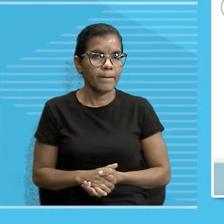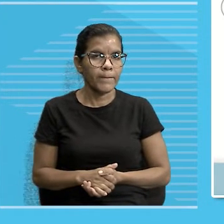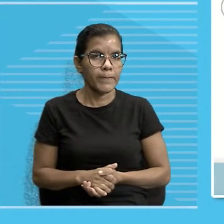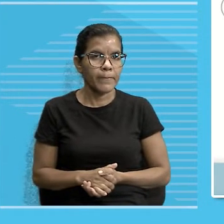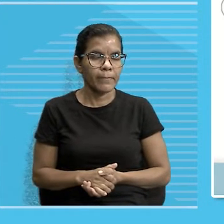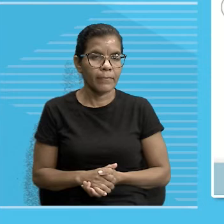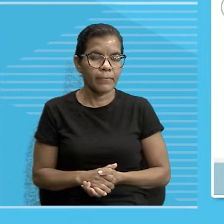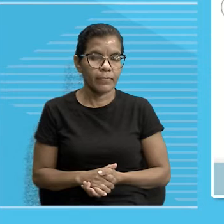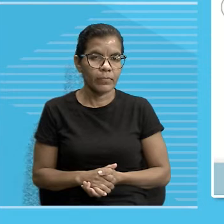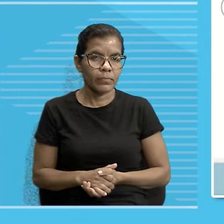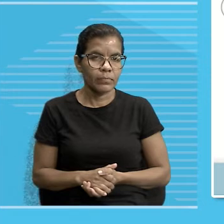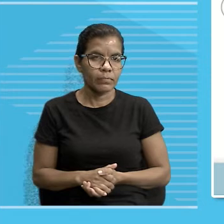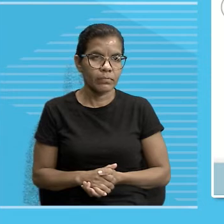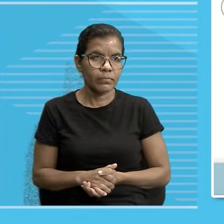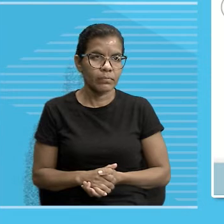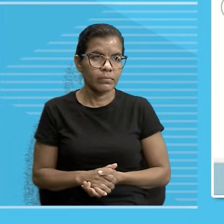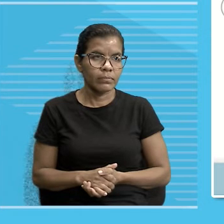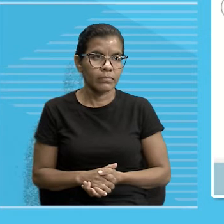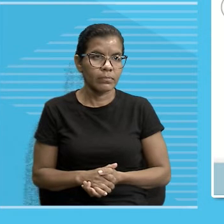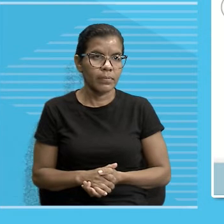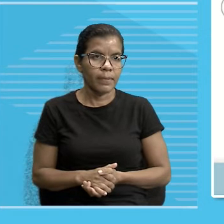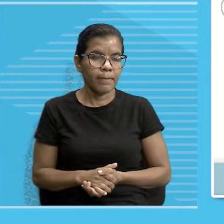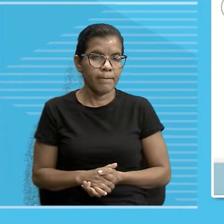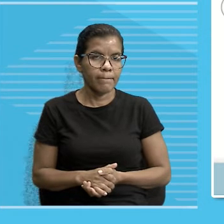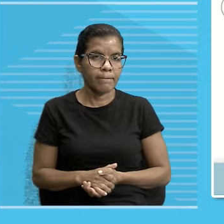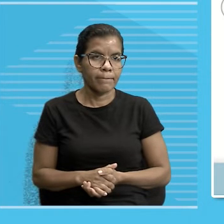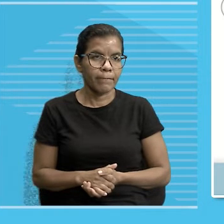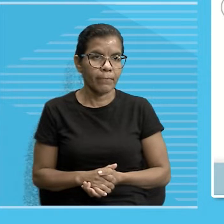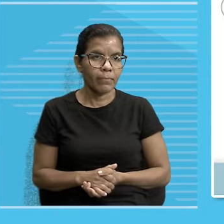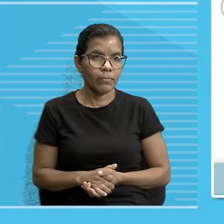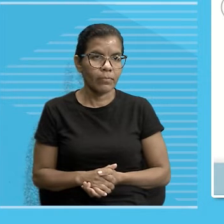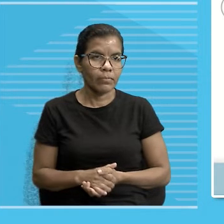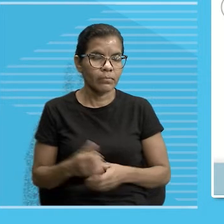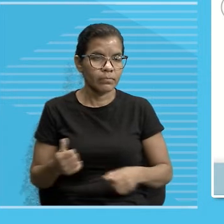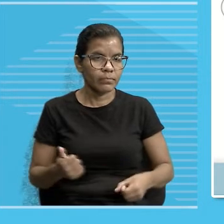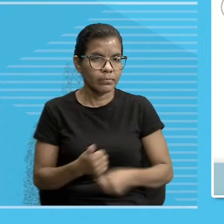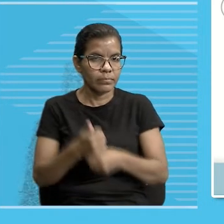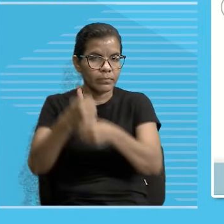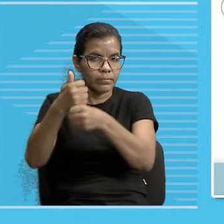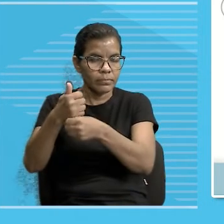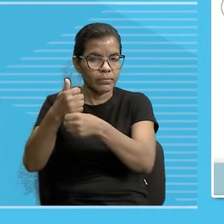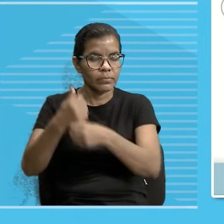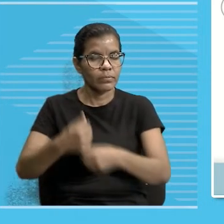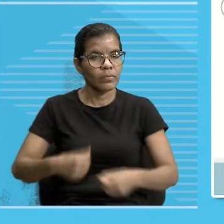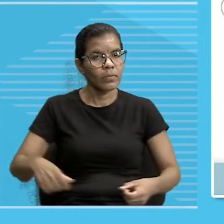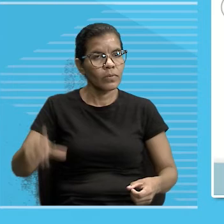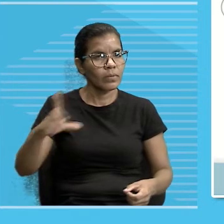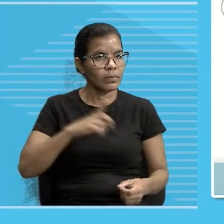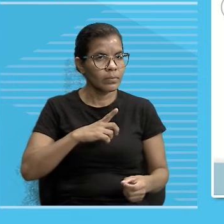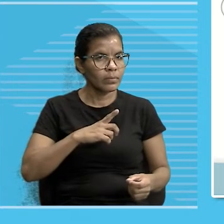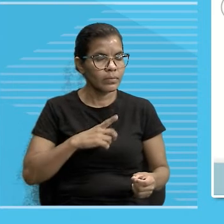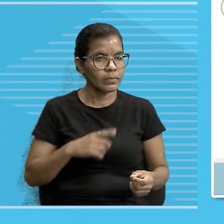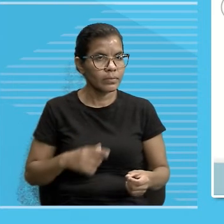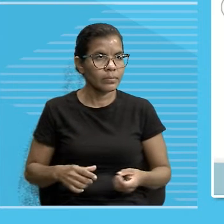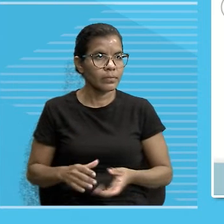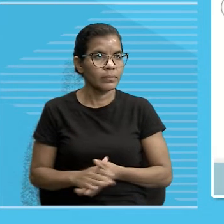Bom, meus anjos, vamos lá, né? Só substituir aqui. Onde tem